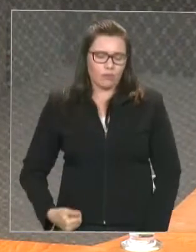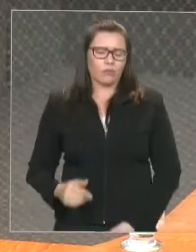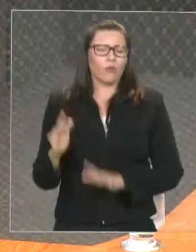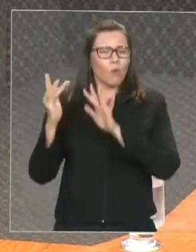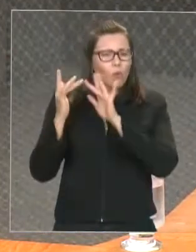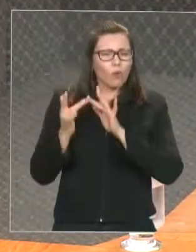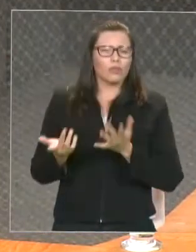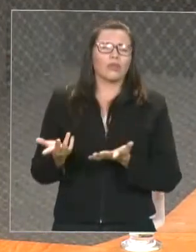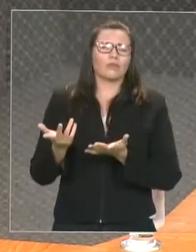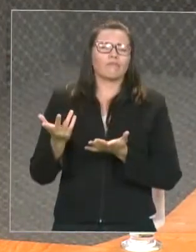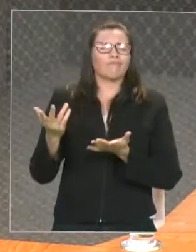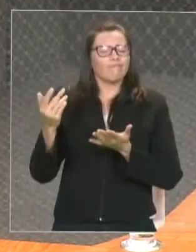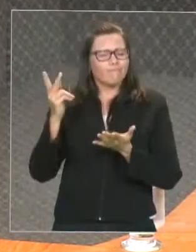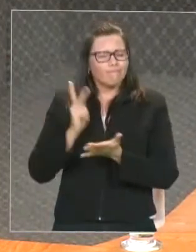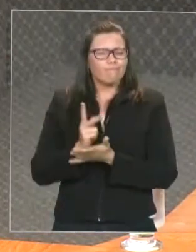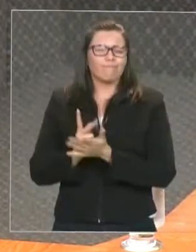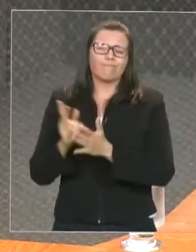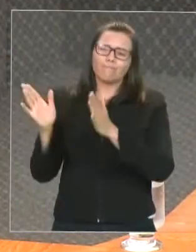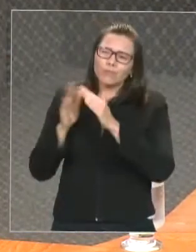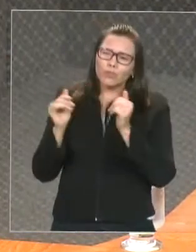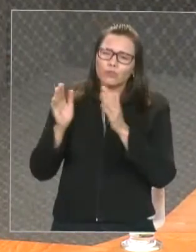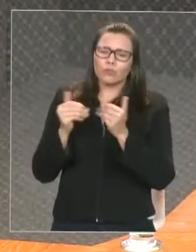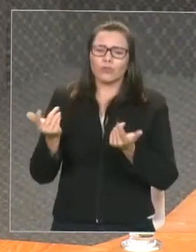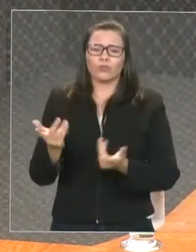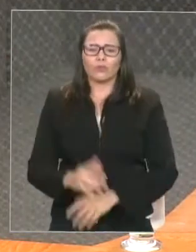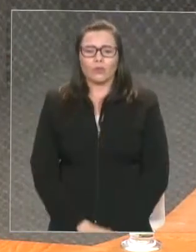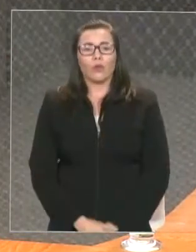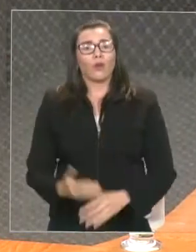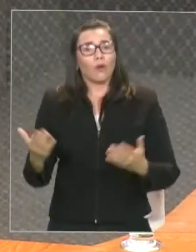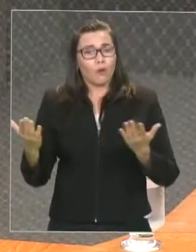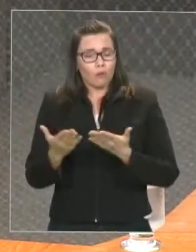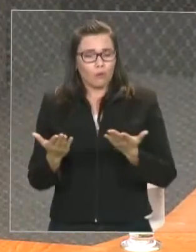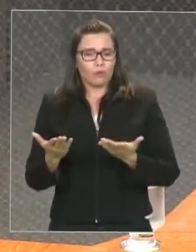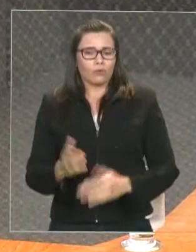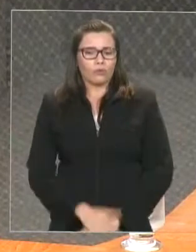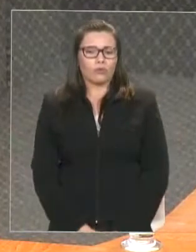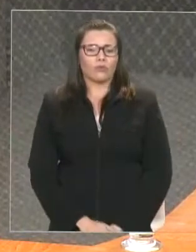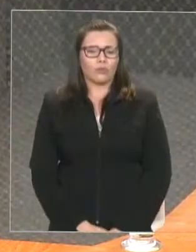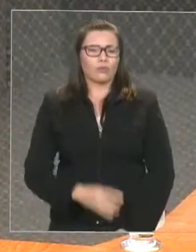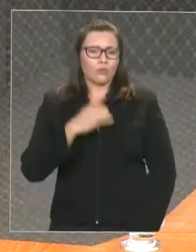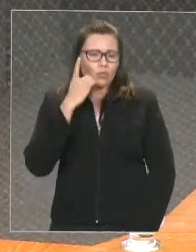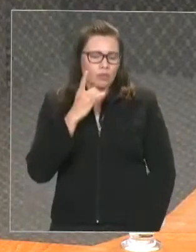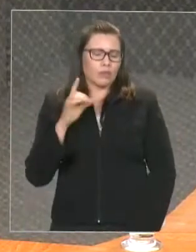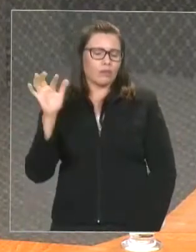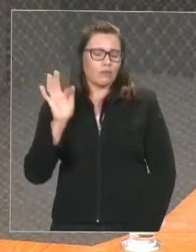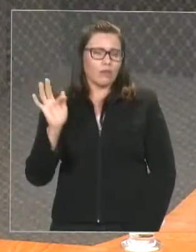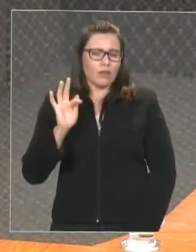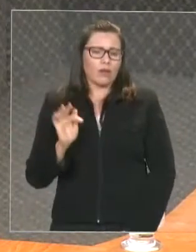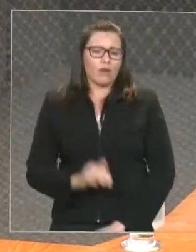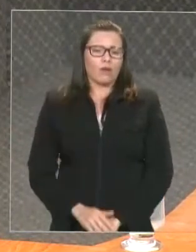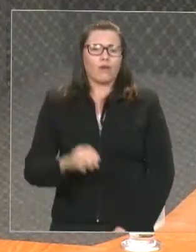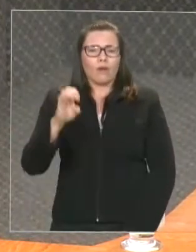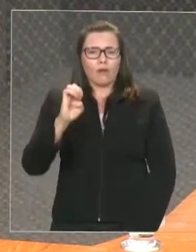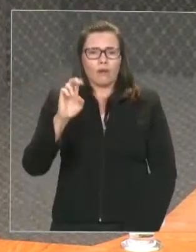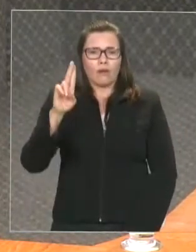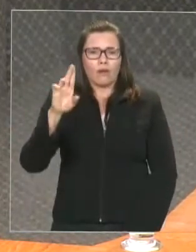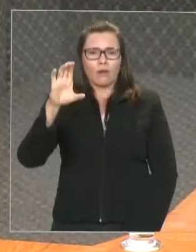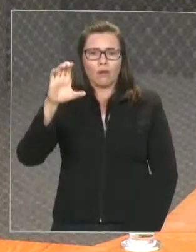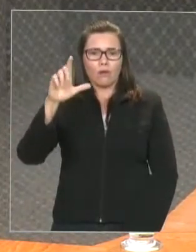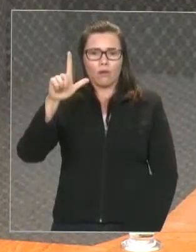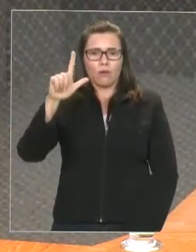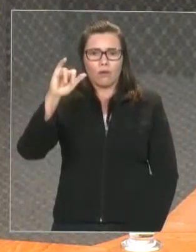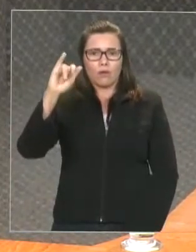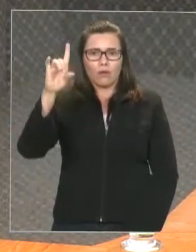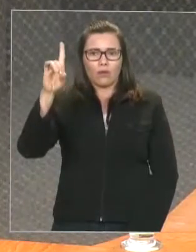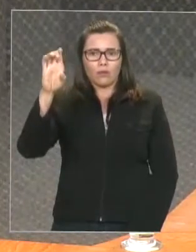a felicidade do meu irmão Delclides Macedo, hoje deputado federal, da minha irmã Verbena Macedo, que é uma liderança no município